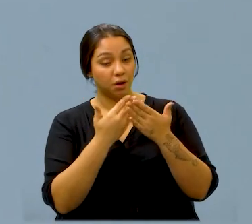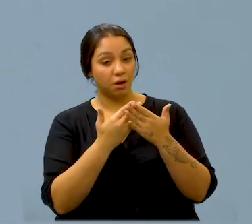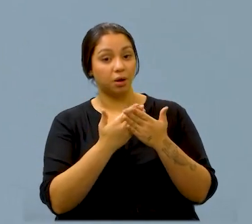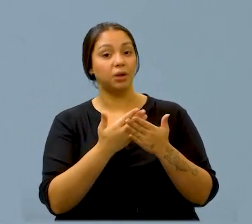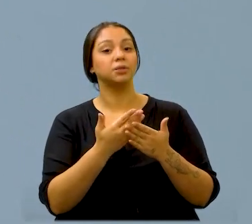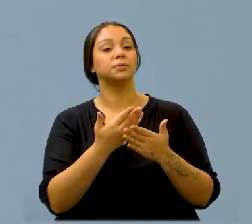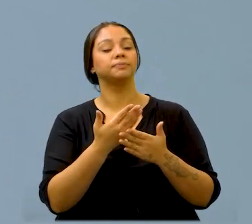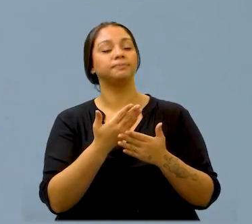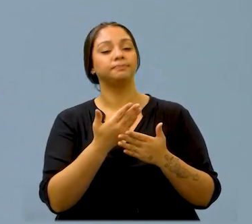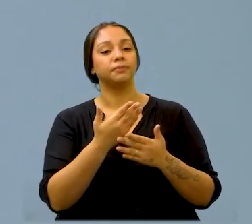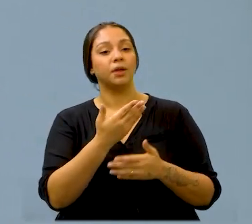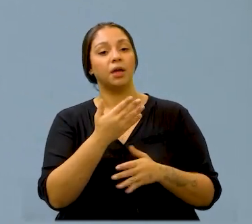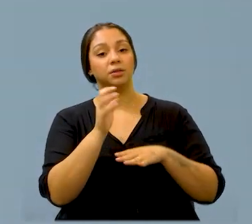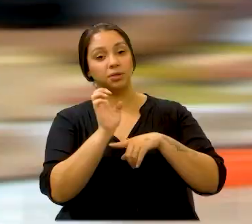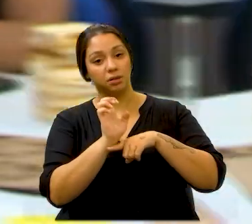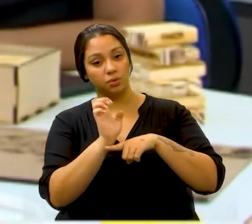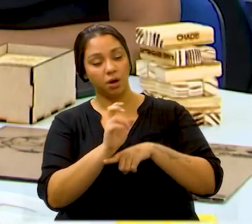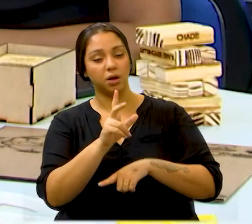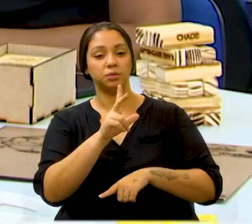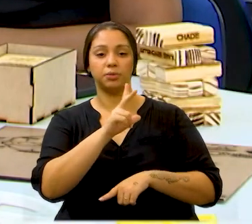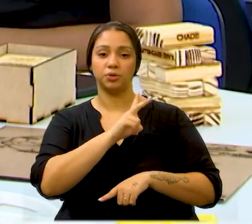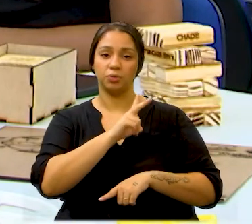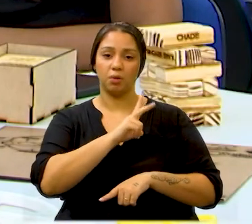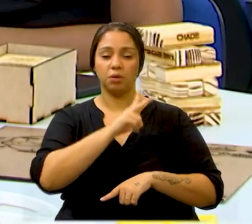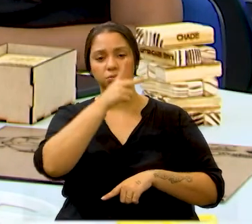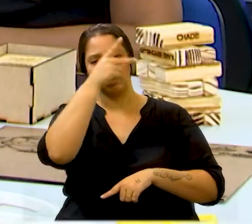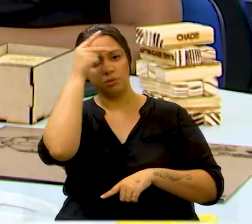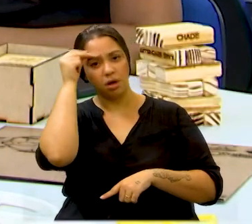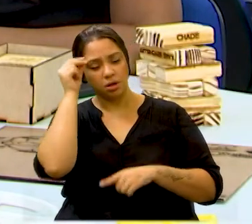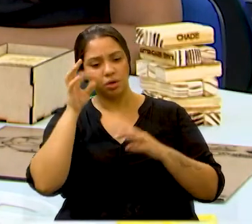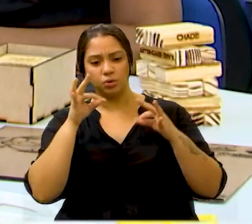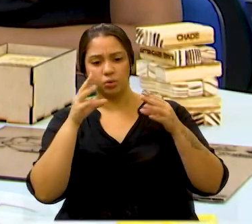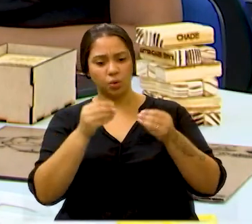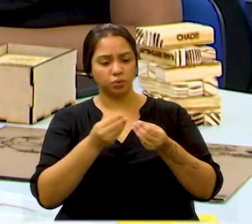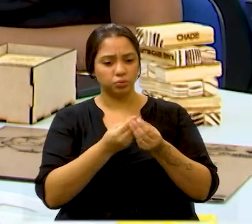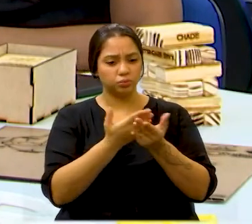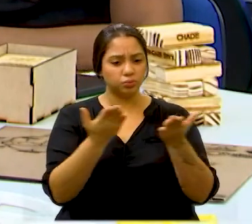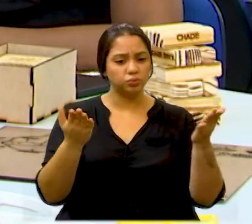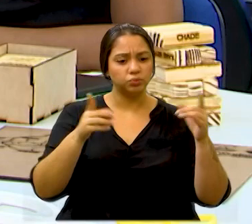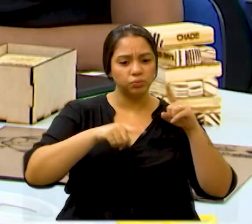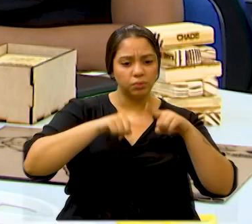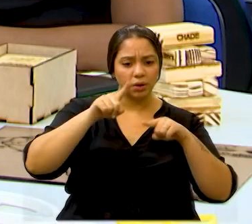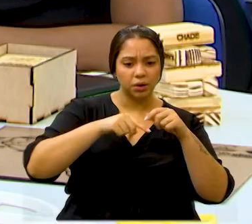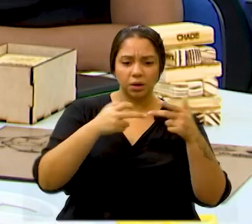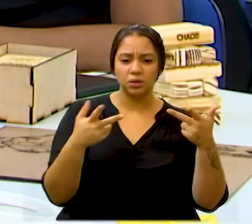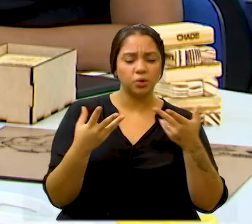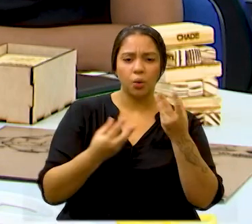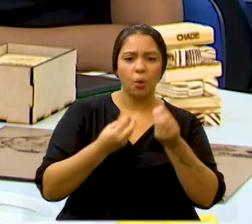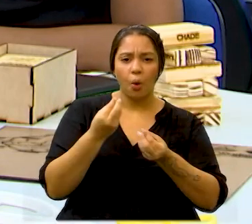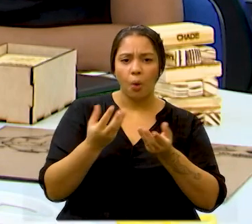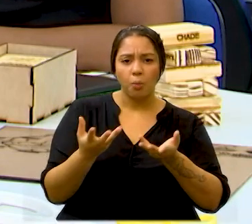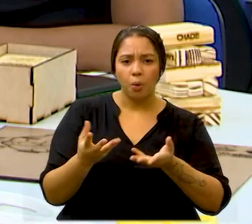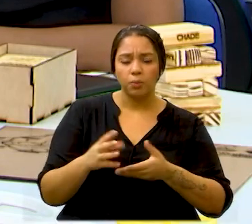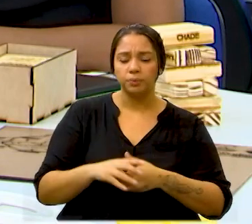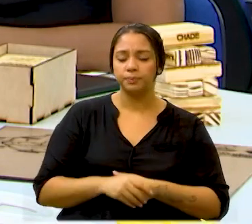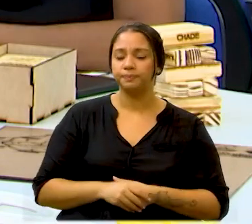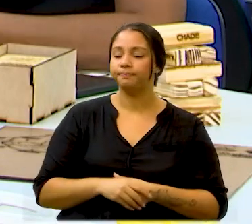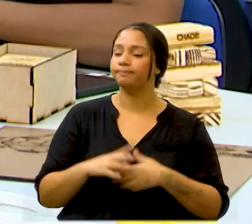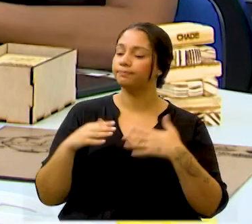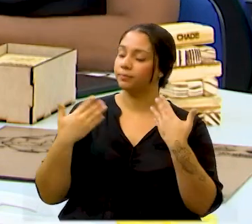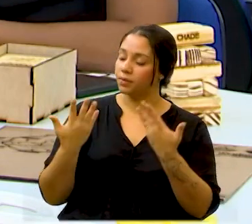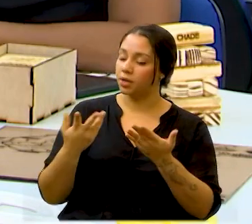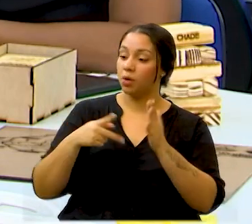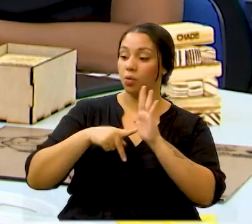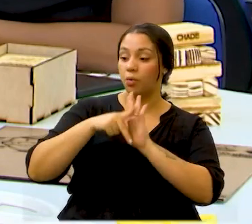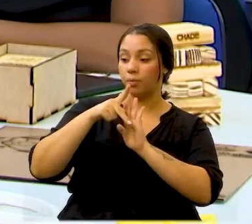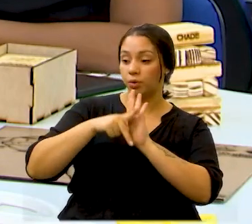e também particulares, todas vão receber esses materiais. Como que vai funcionar, professora?